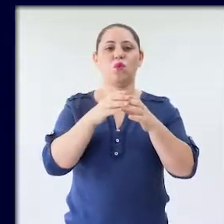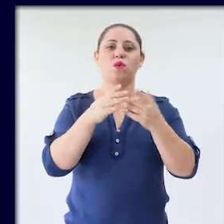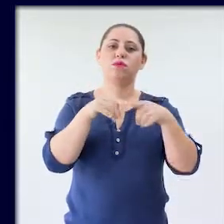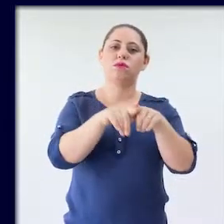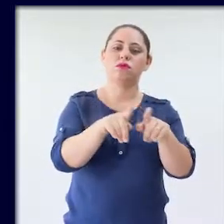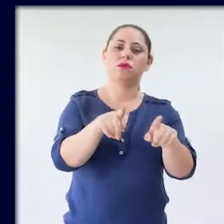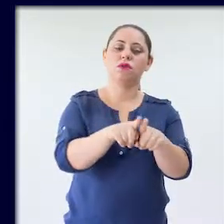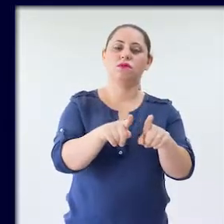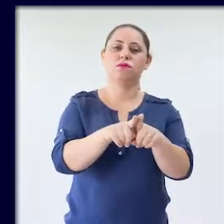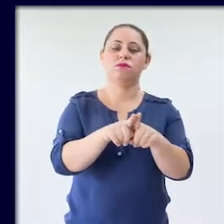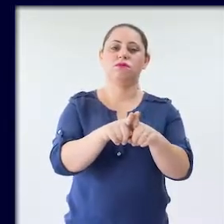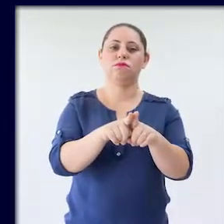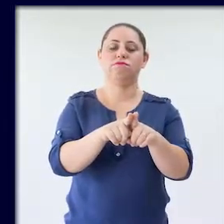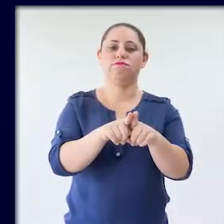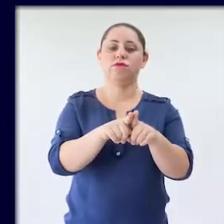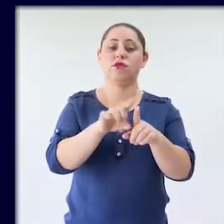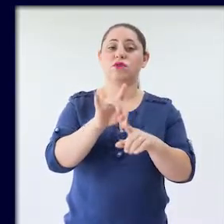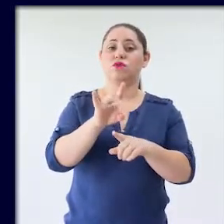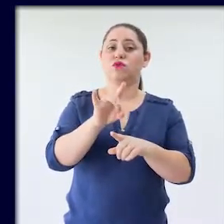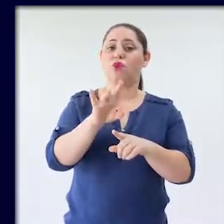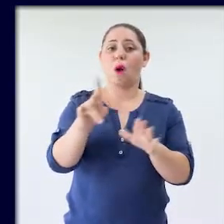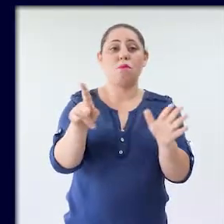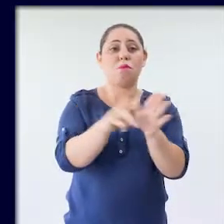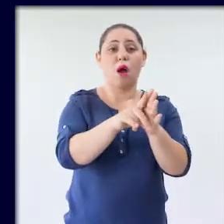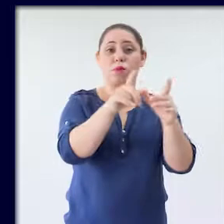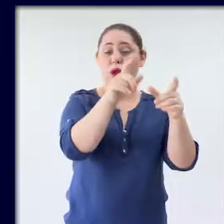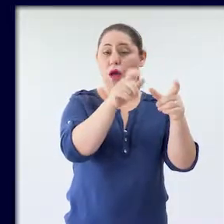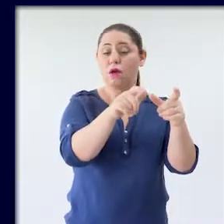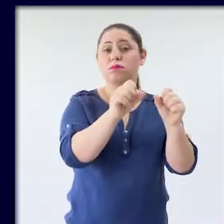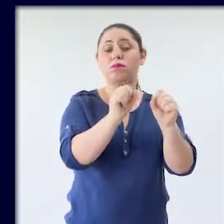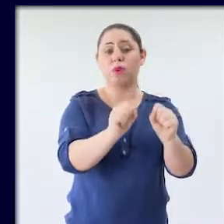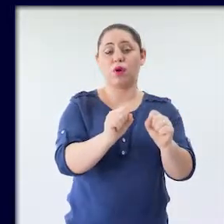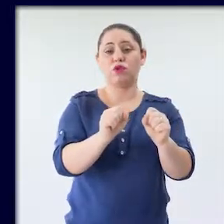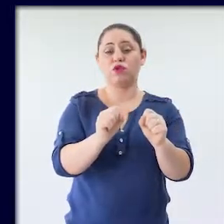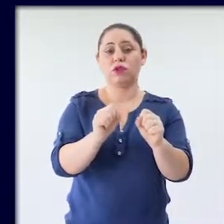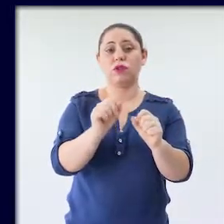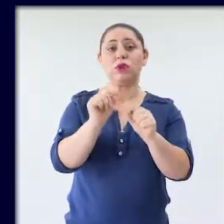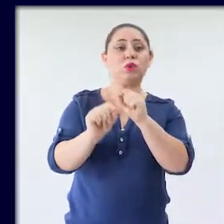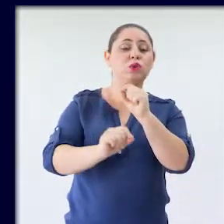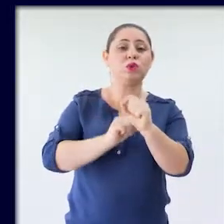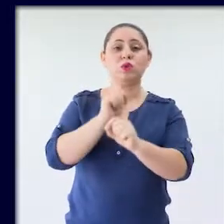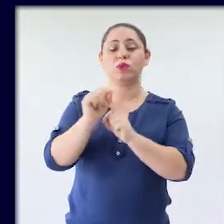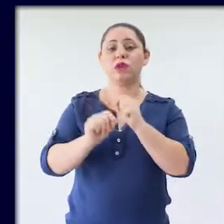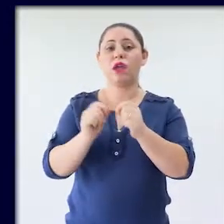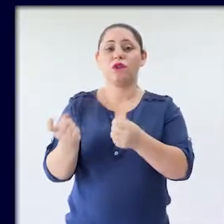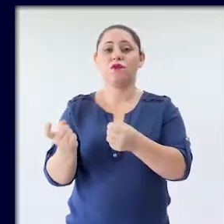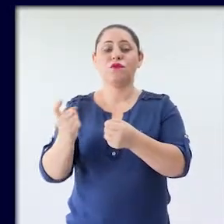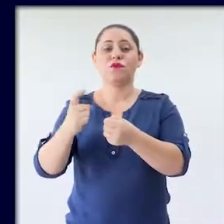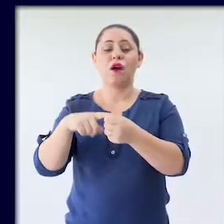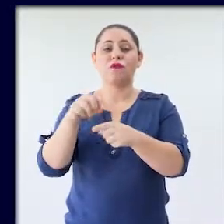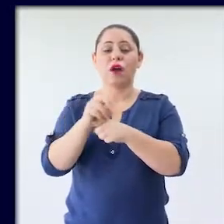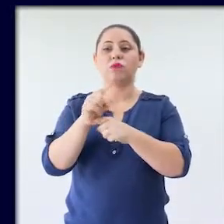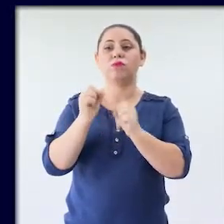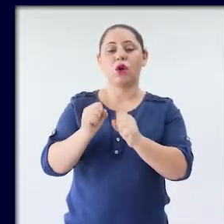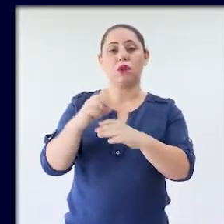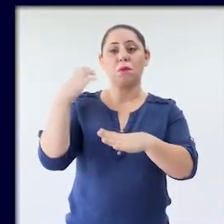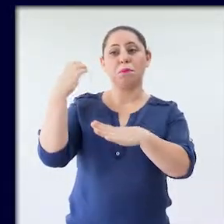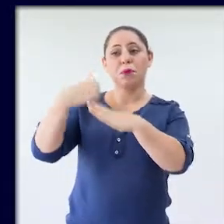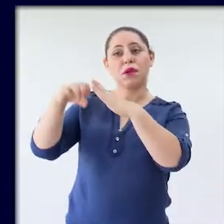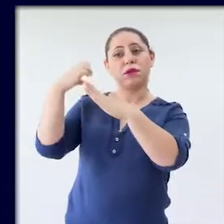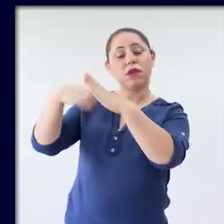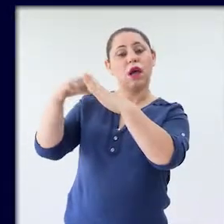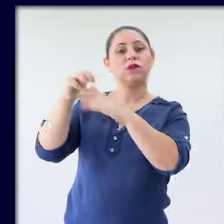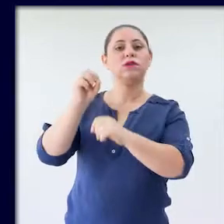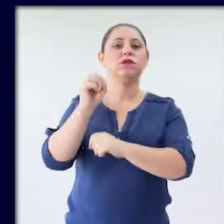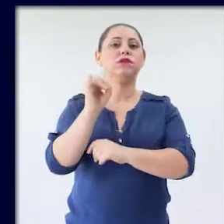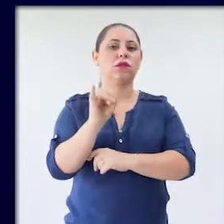coligações exclusivamente, ou seja, somente eles podem contratar, sim, o impulsionamento de mensagens,